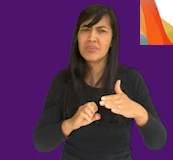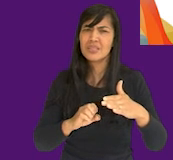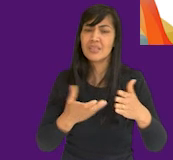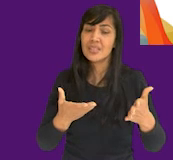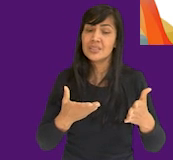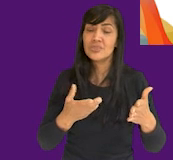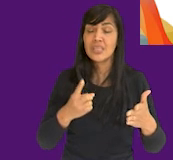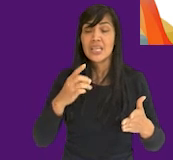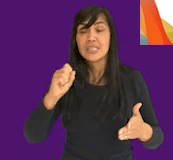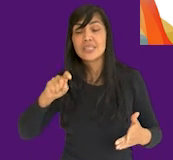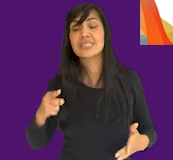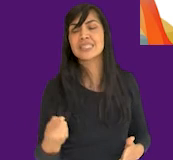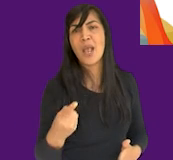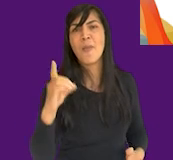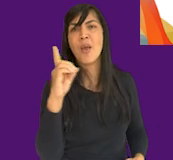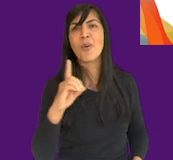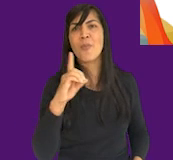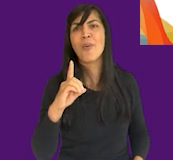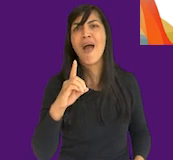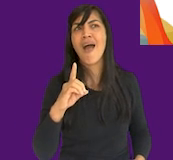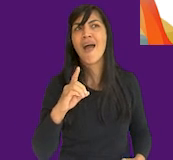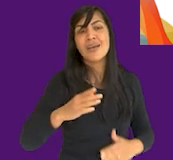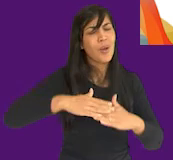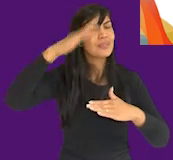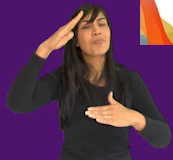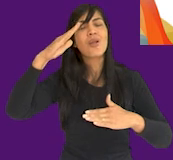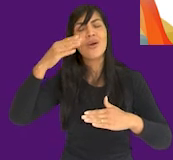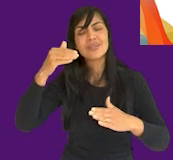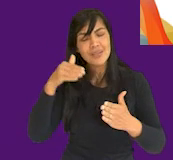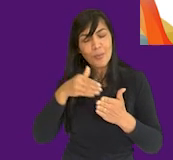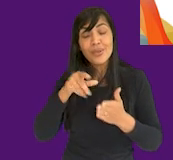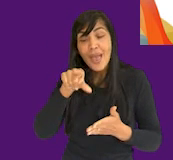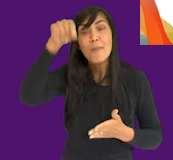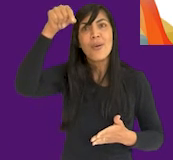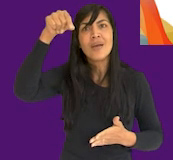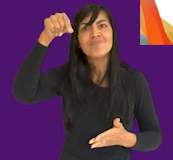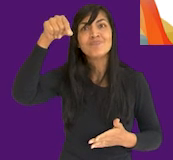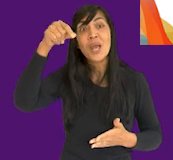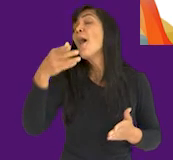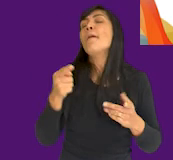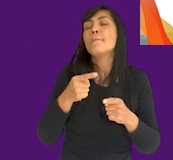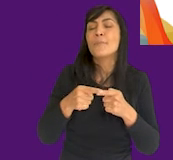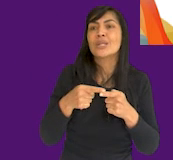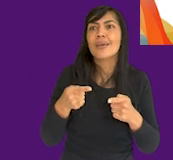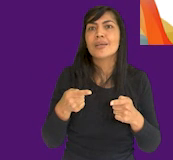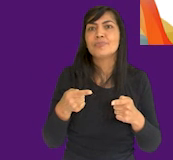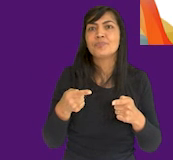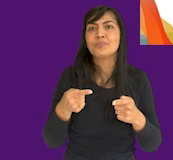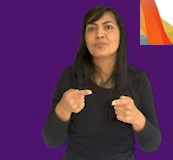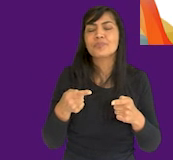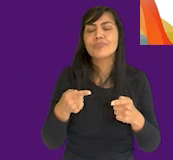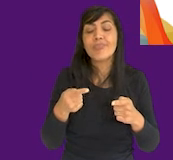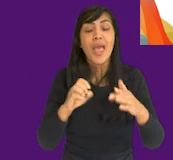eu digo que a empresa de 100 milhões de dólares ou mais são mais adequadas a entrar nesse programa porque